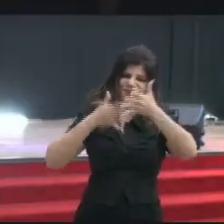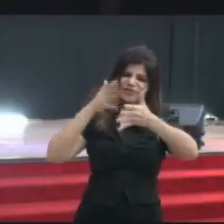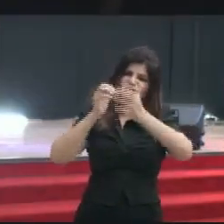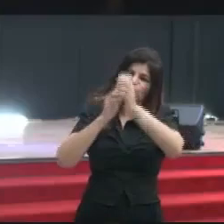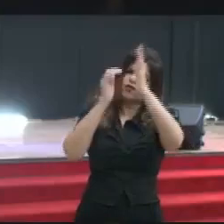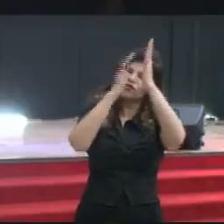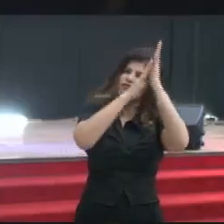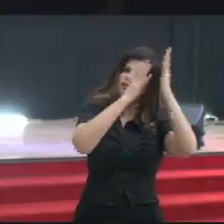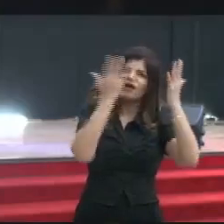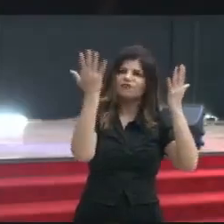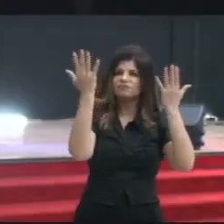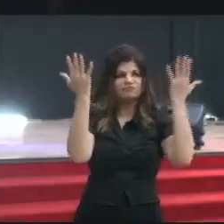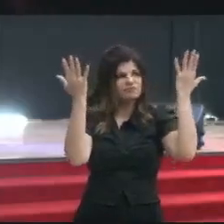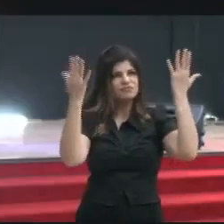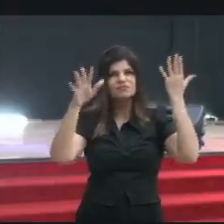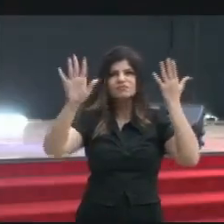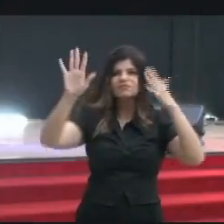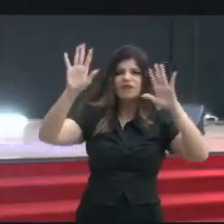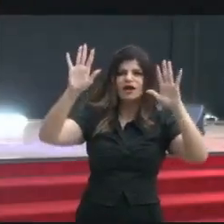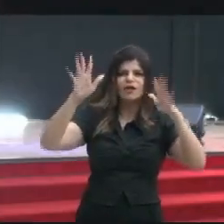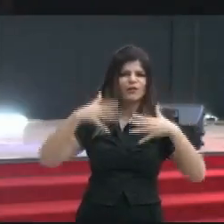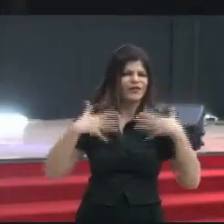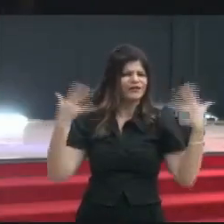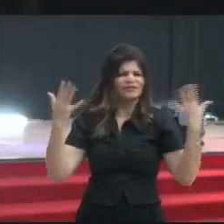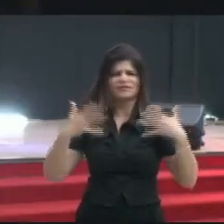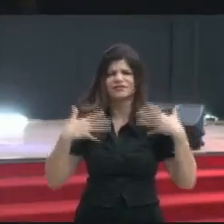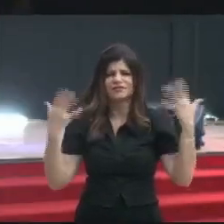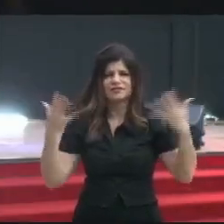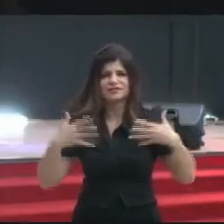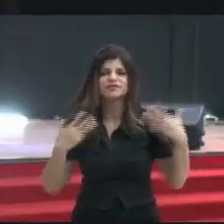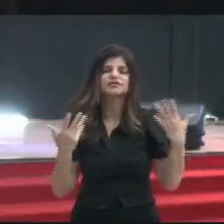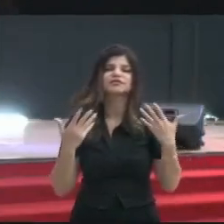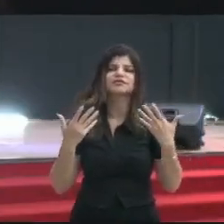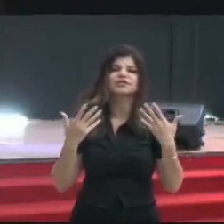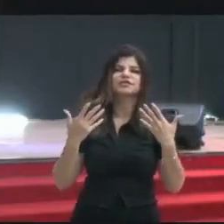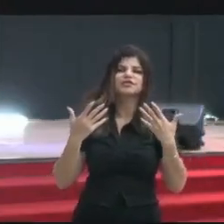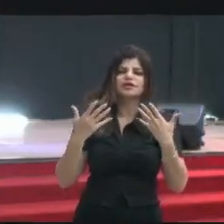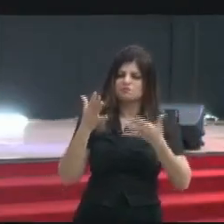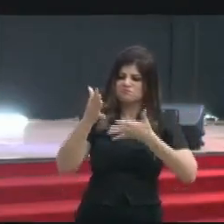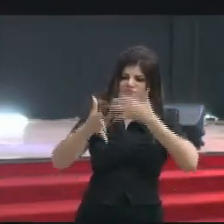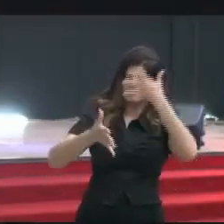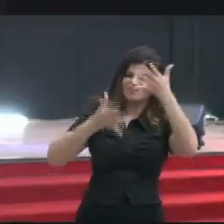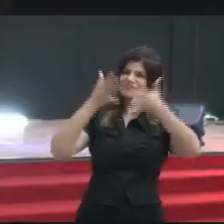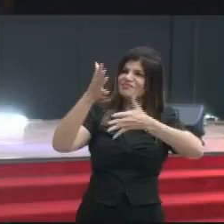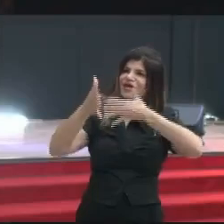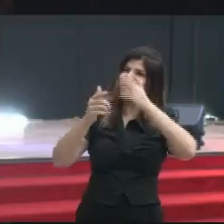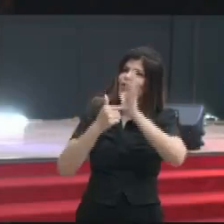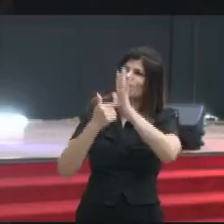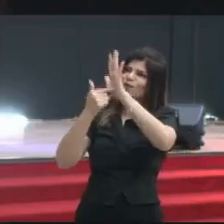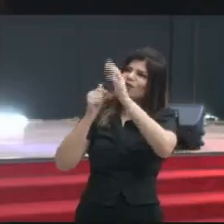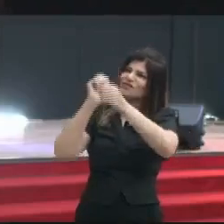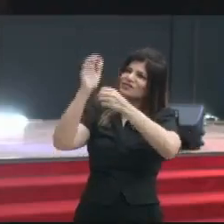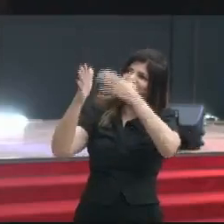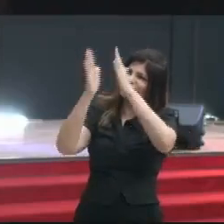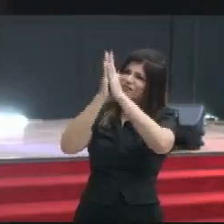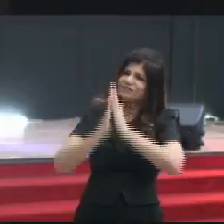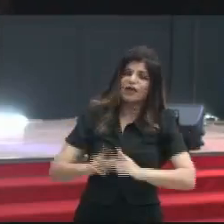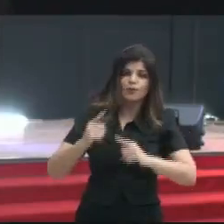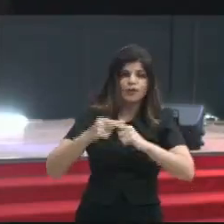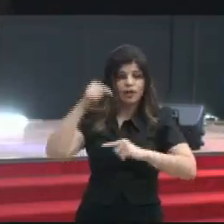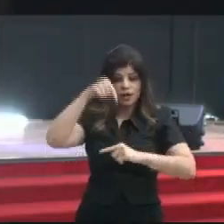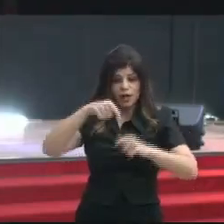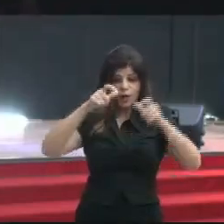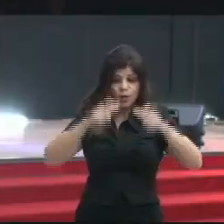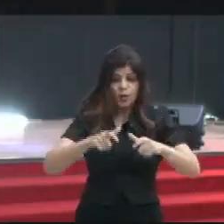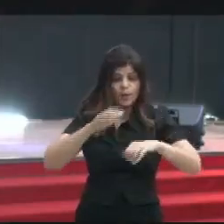prazer em levantar as mãos, alegria de abrir os seus lábios em adoração, porque neste